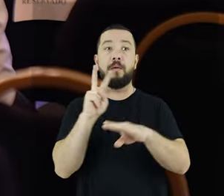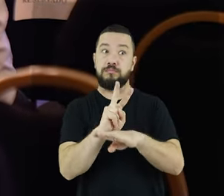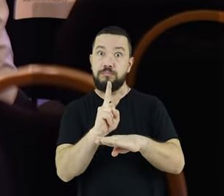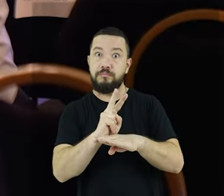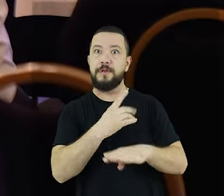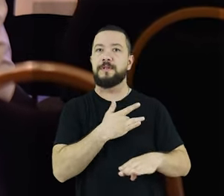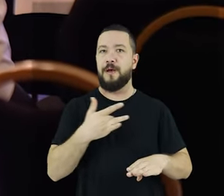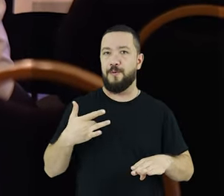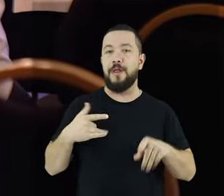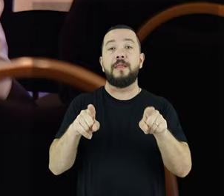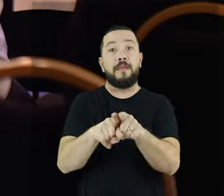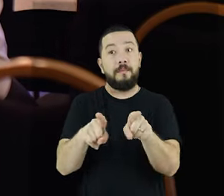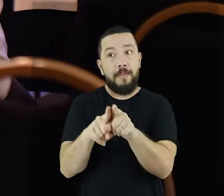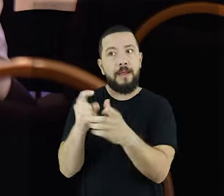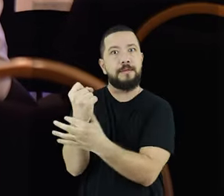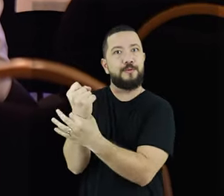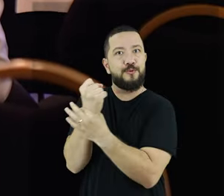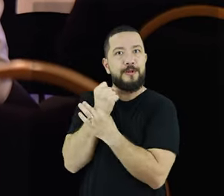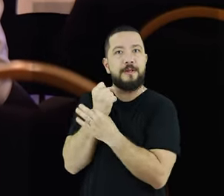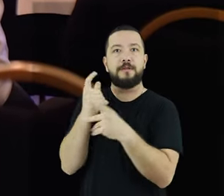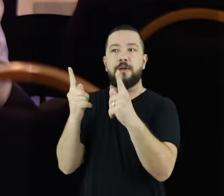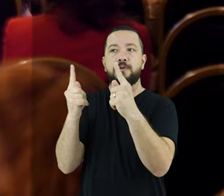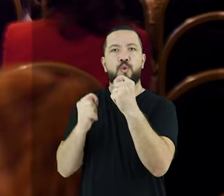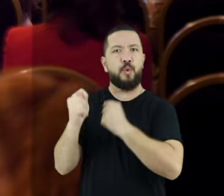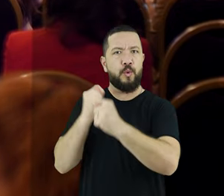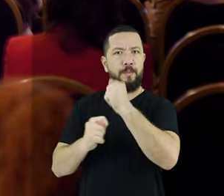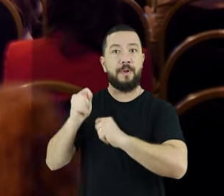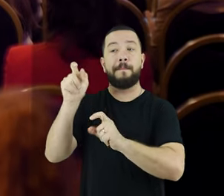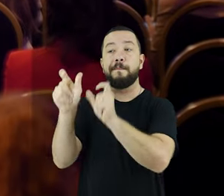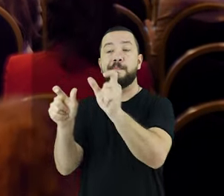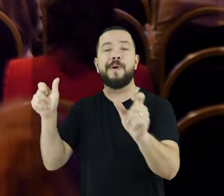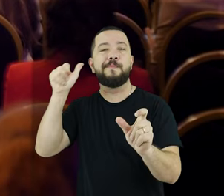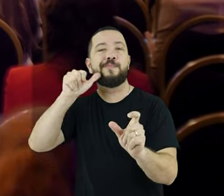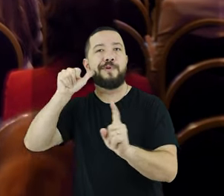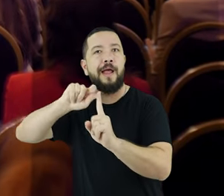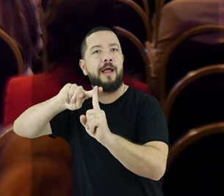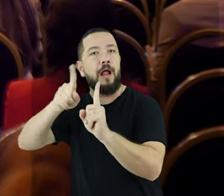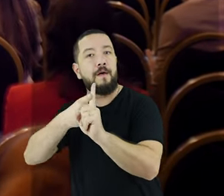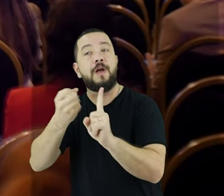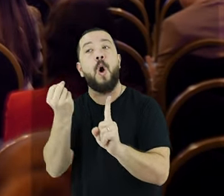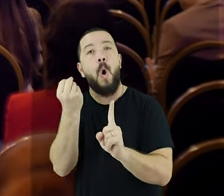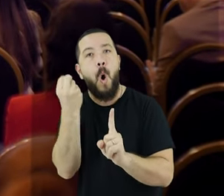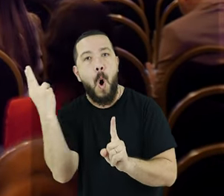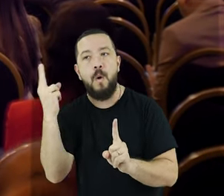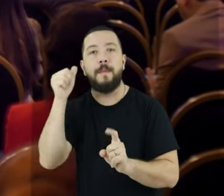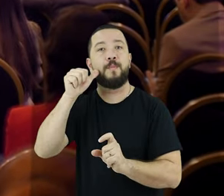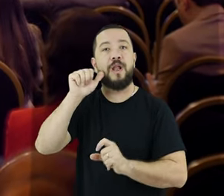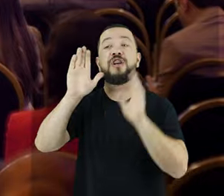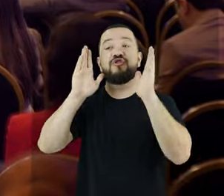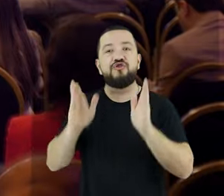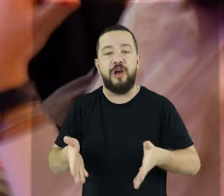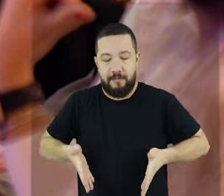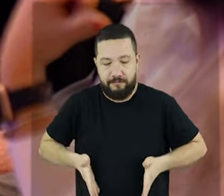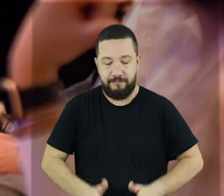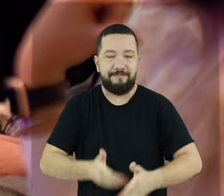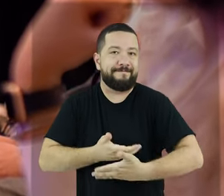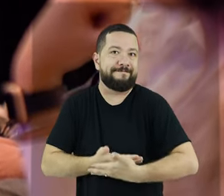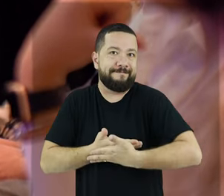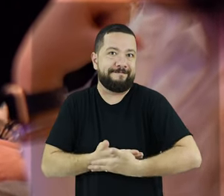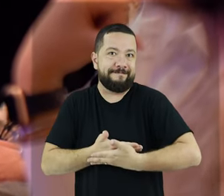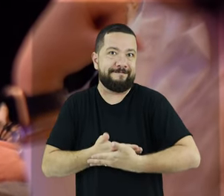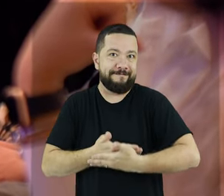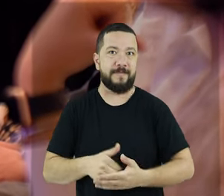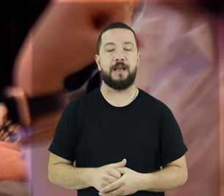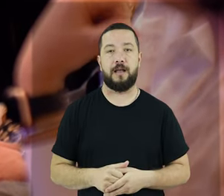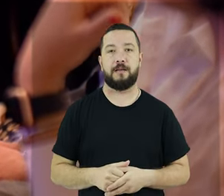e da segurança econômica de trabalhadoras grávidas, ou que acabaram de dar à luz. Palestrantes internacionais que